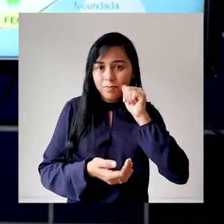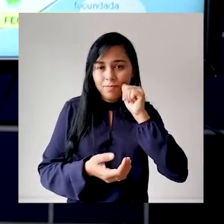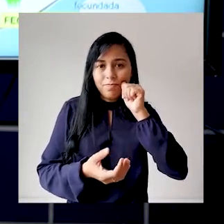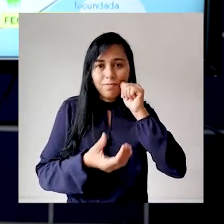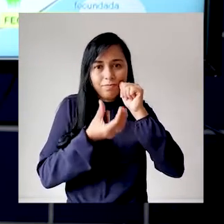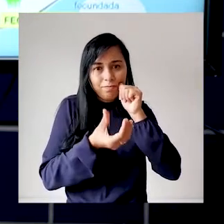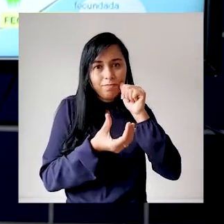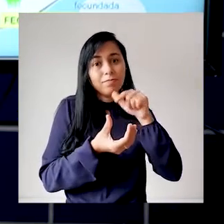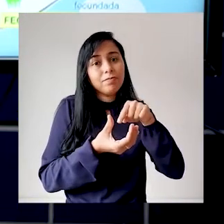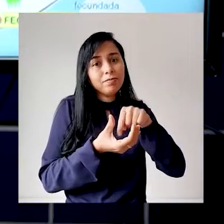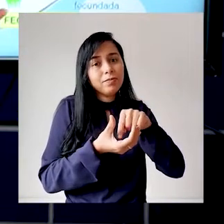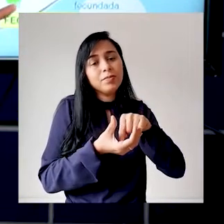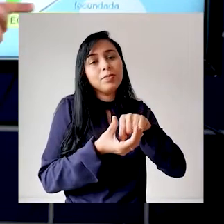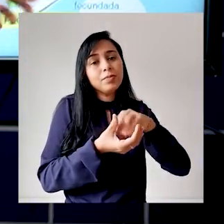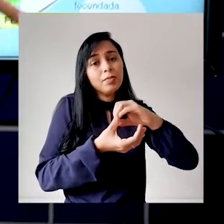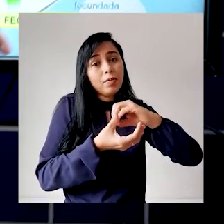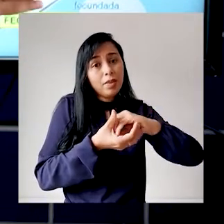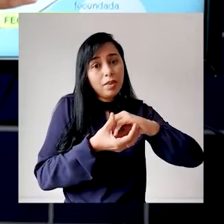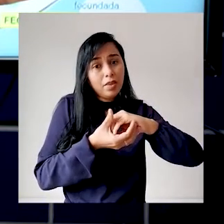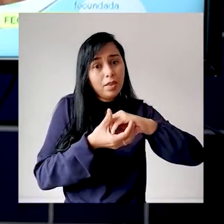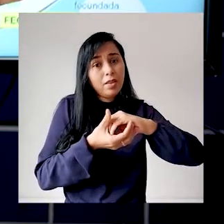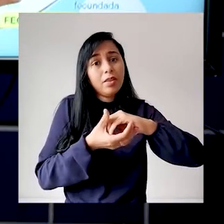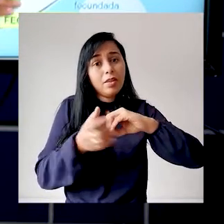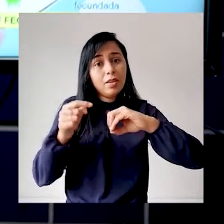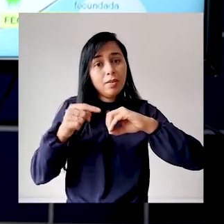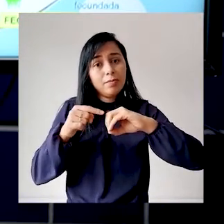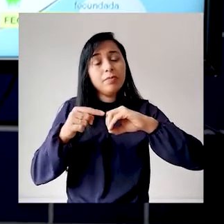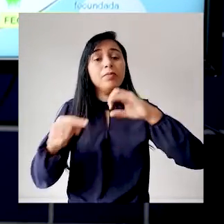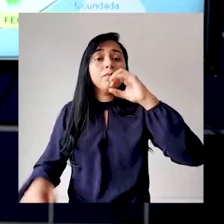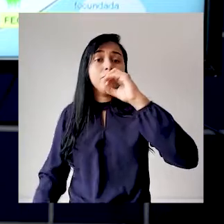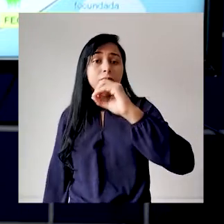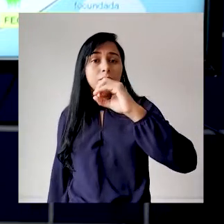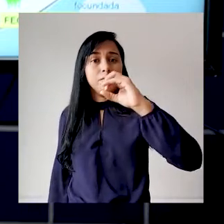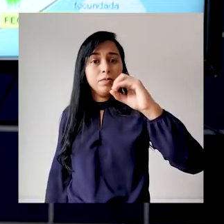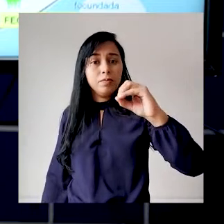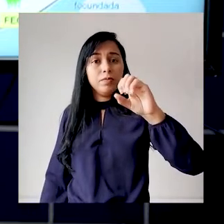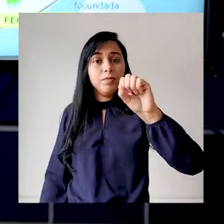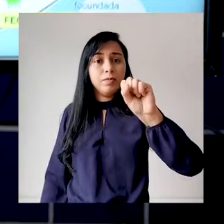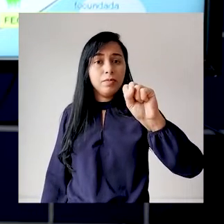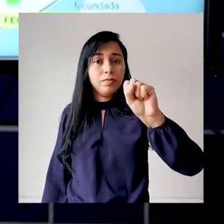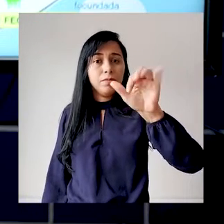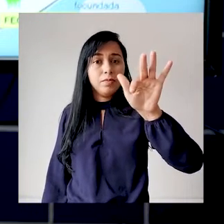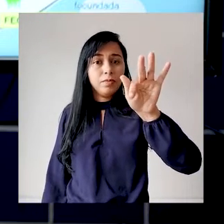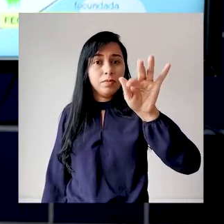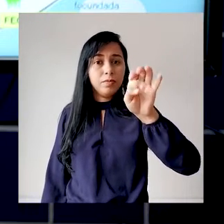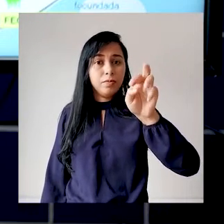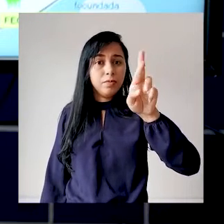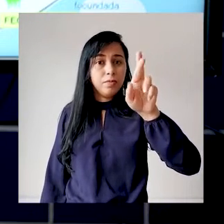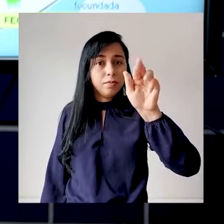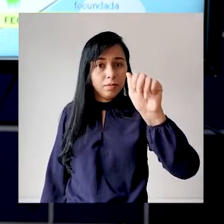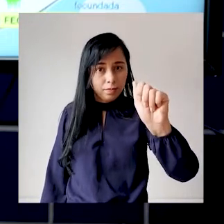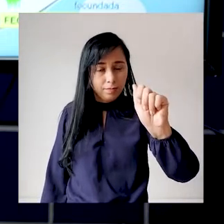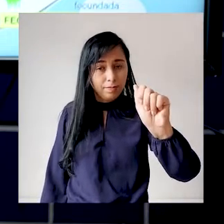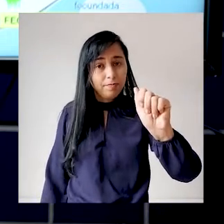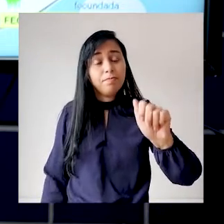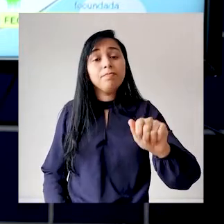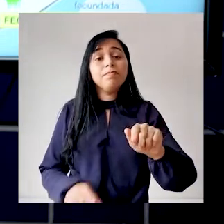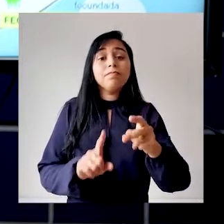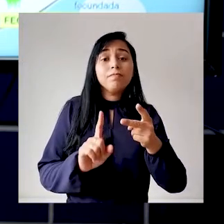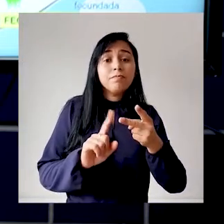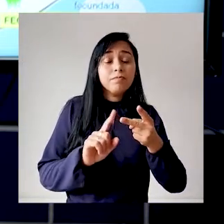feminino vai formar um gameta chamado de oosfera, enquanto o